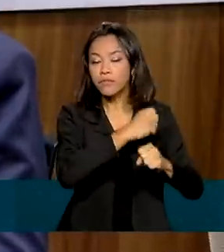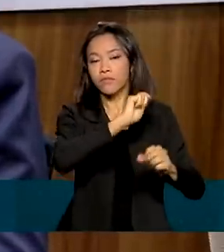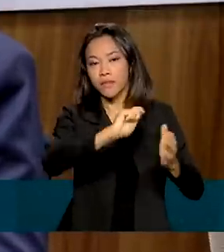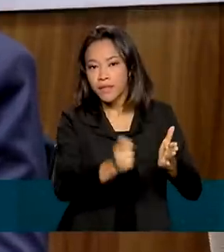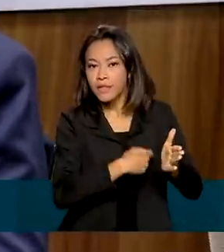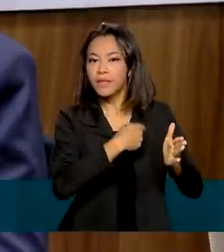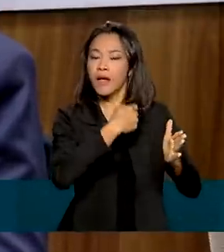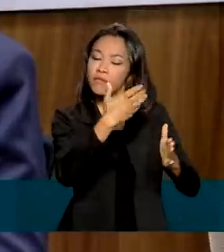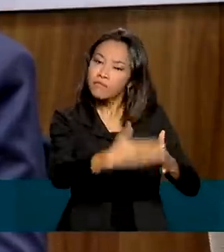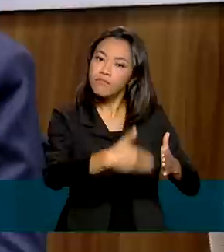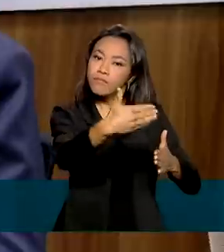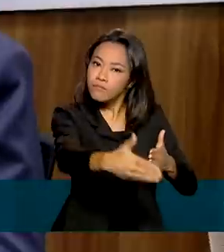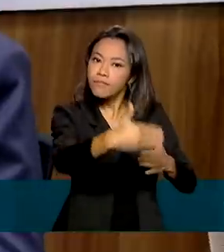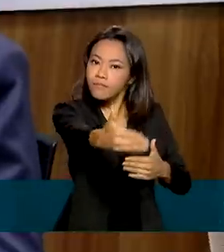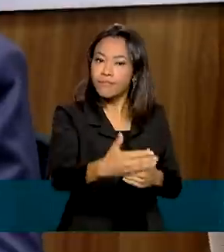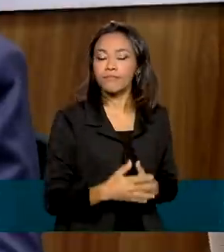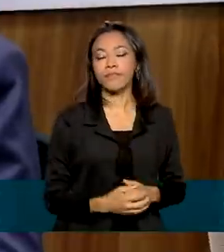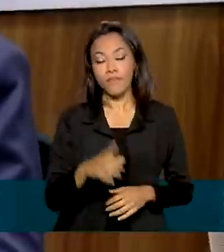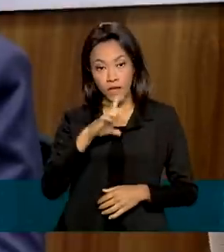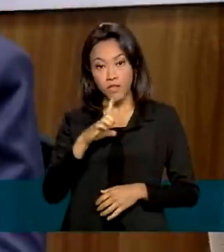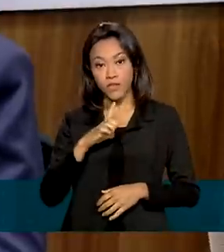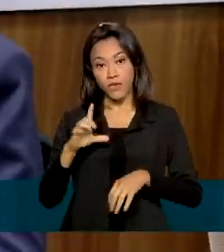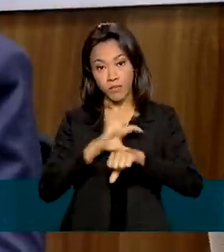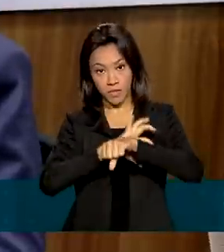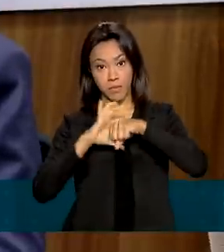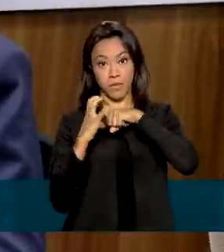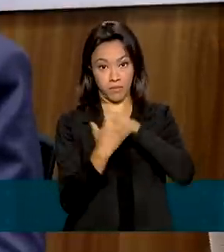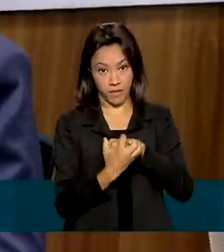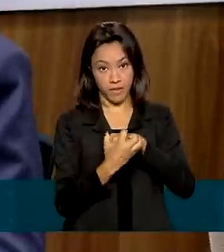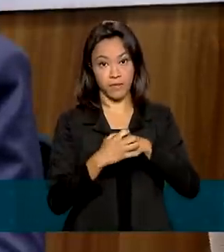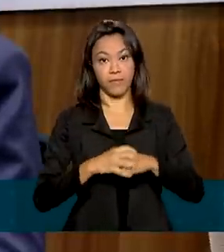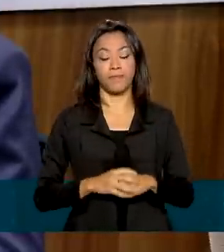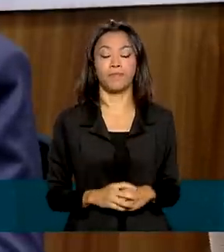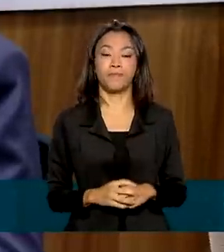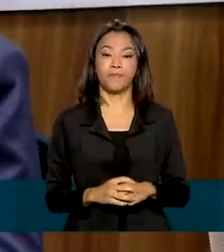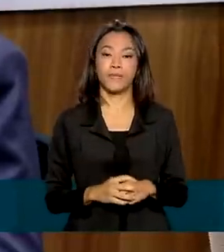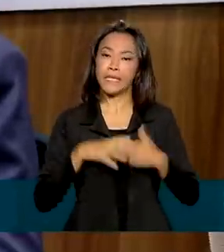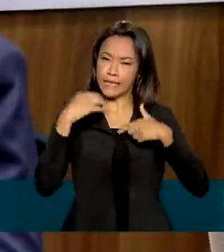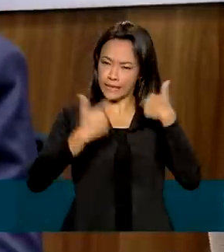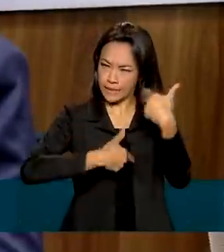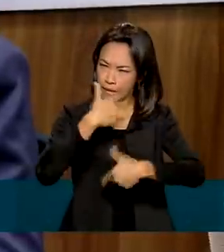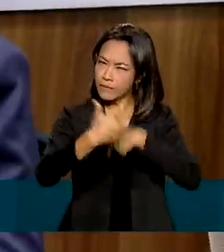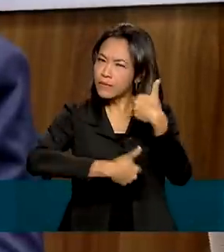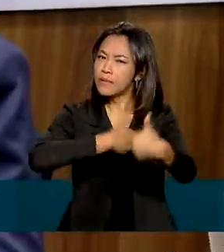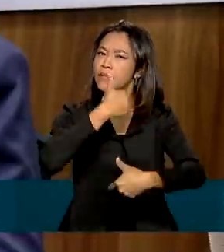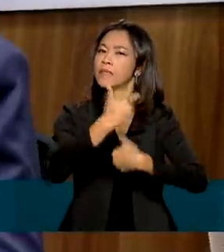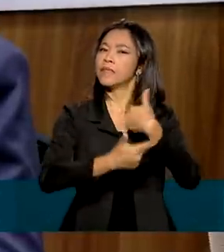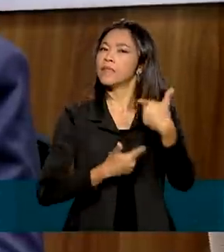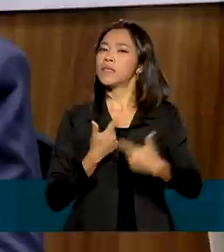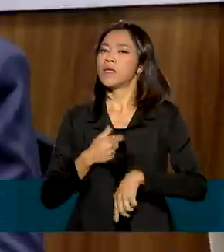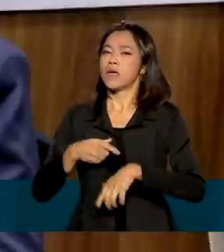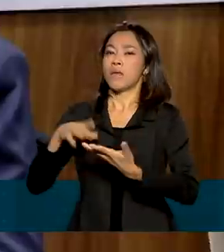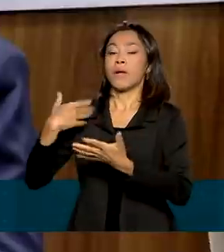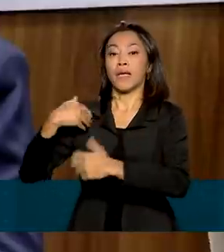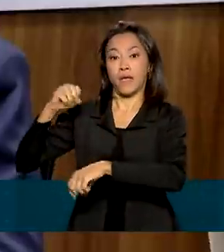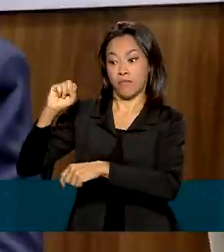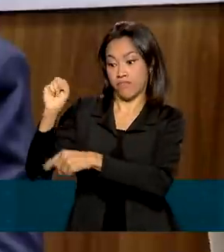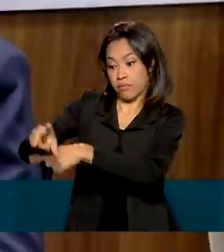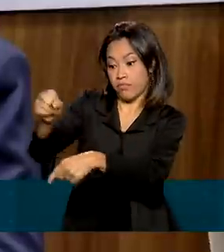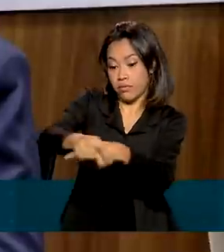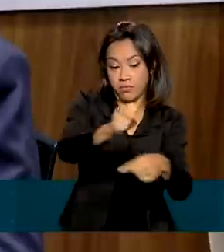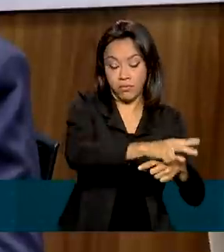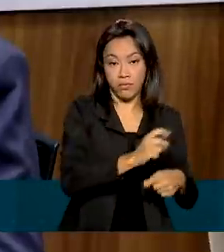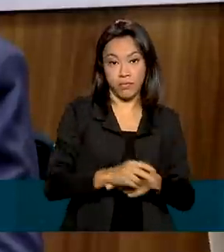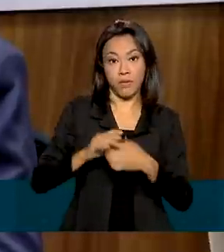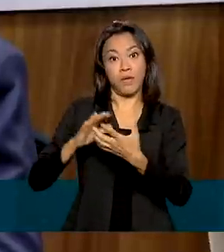então o que acontecia tivemos a pandemia é trabalhamos muito para que empregos não fossem destruídos